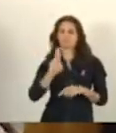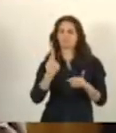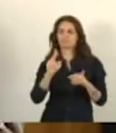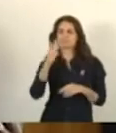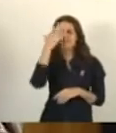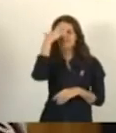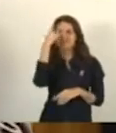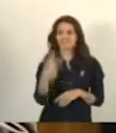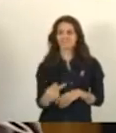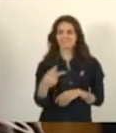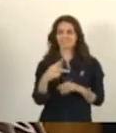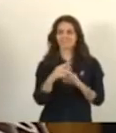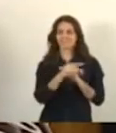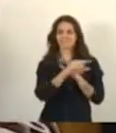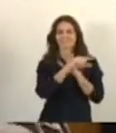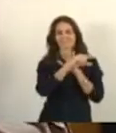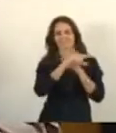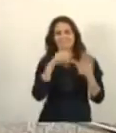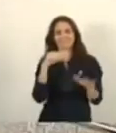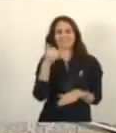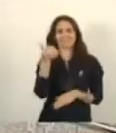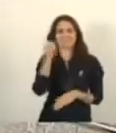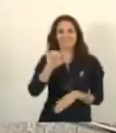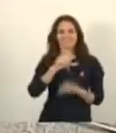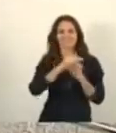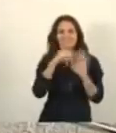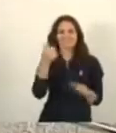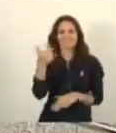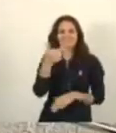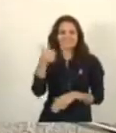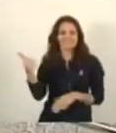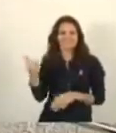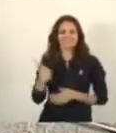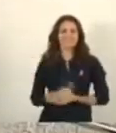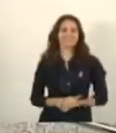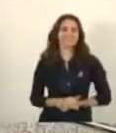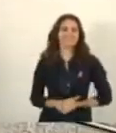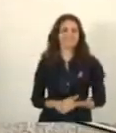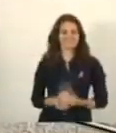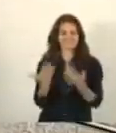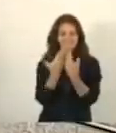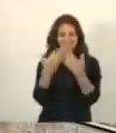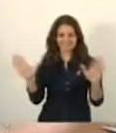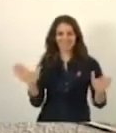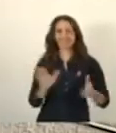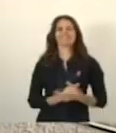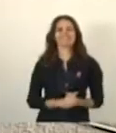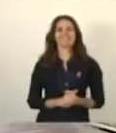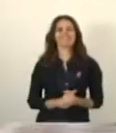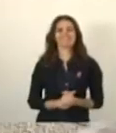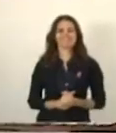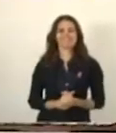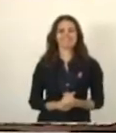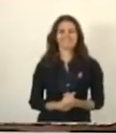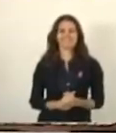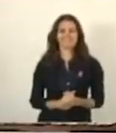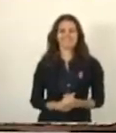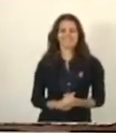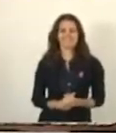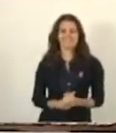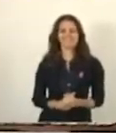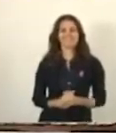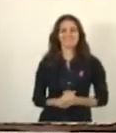Provérbios 19, versículo 21. Muito obrigado. A meta é, até o final do ano, chegarmos a 30